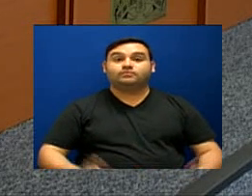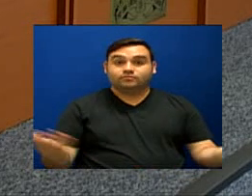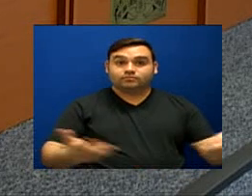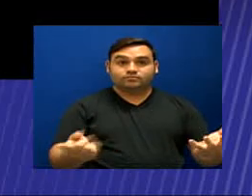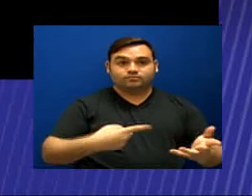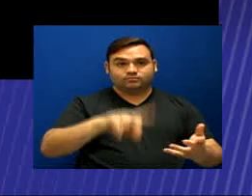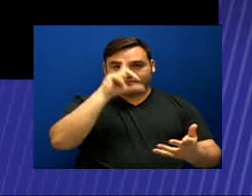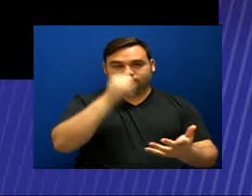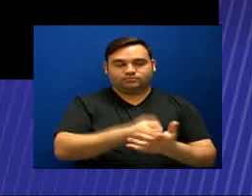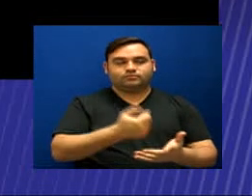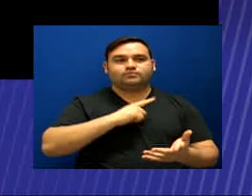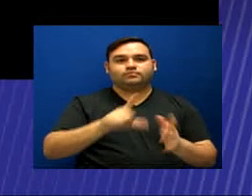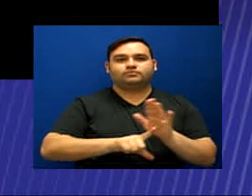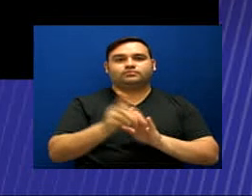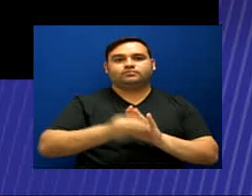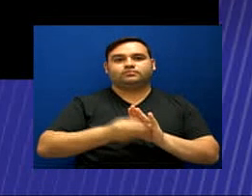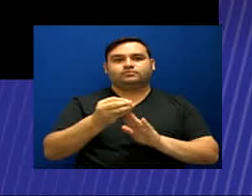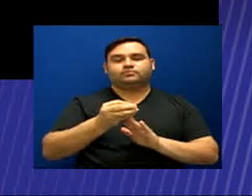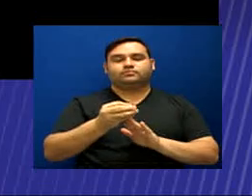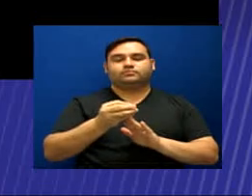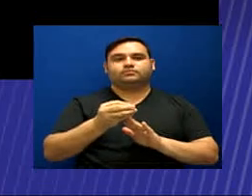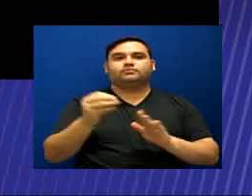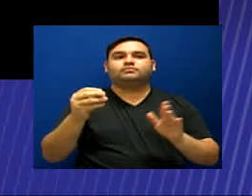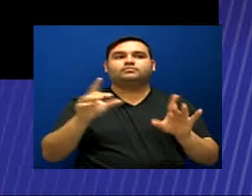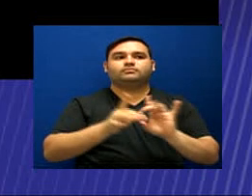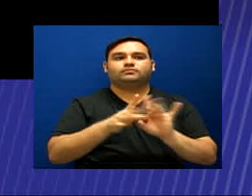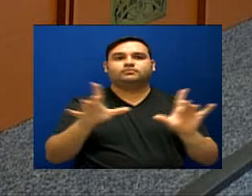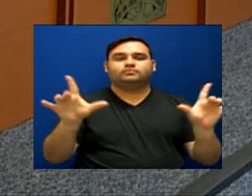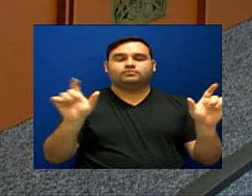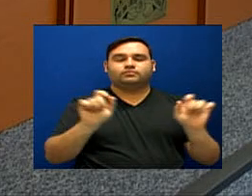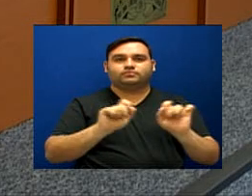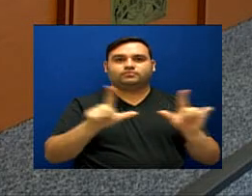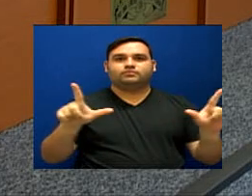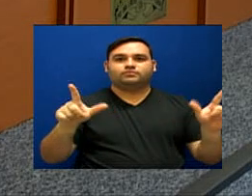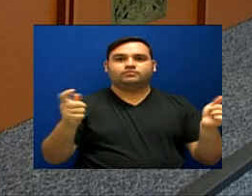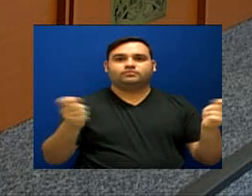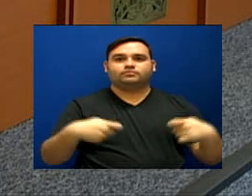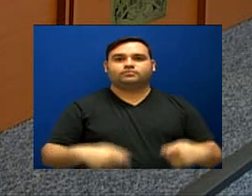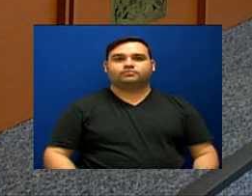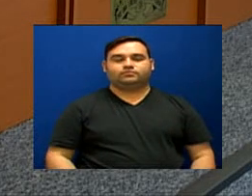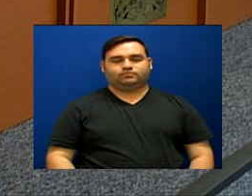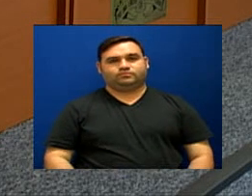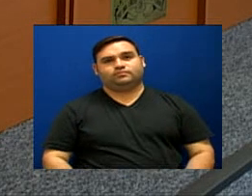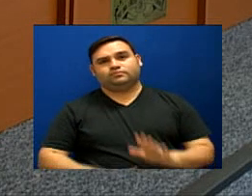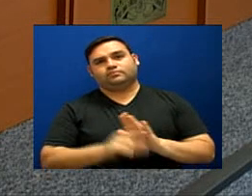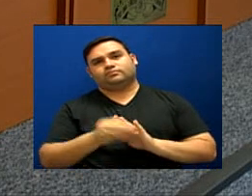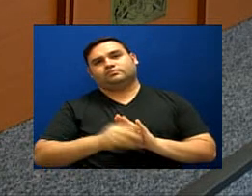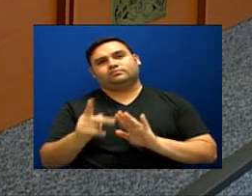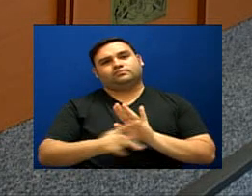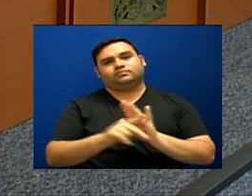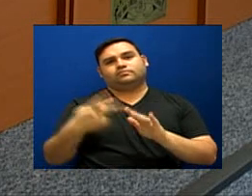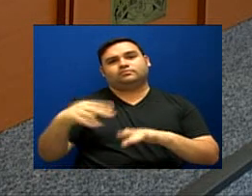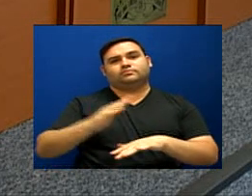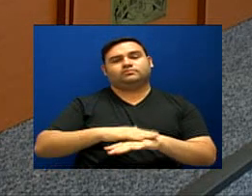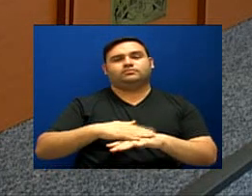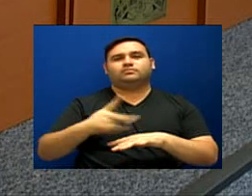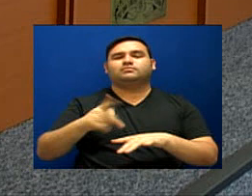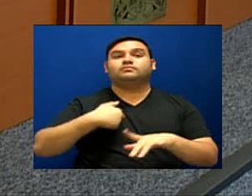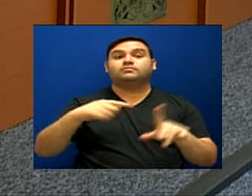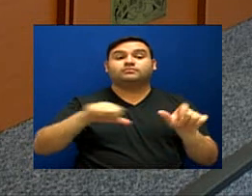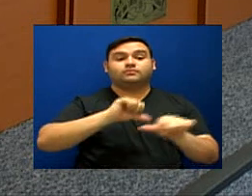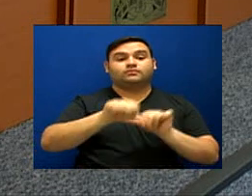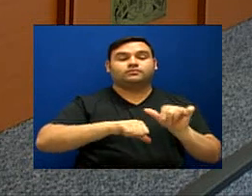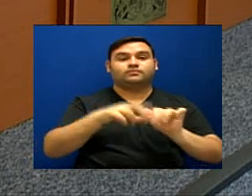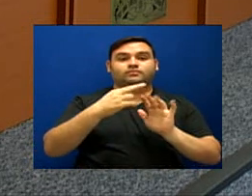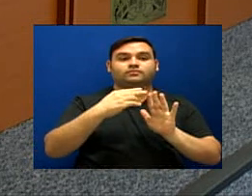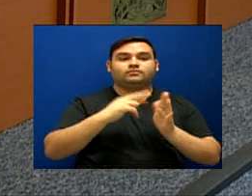Agora vamos votar as emendas. Peço que abra o painel. É emenda do próprio autor. Só mudando o